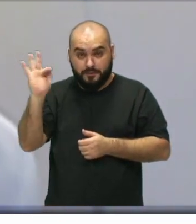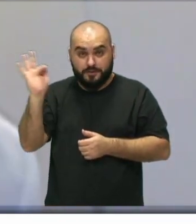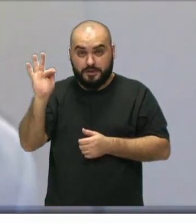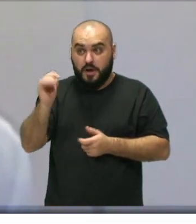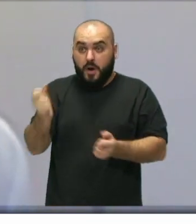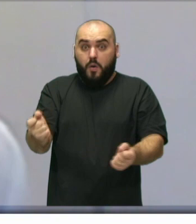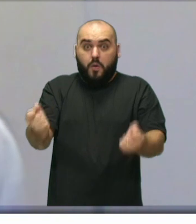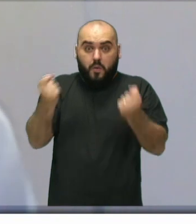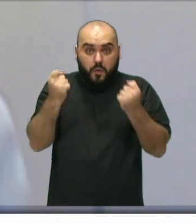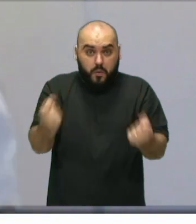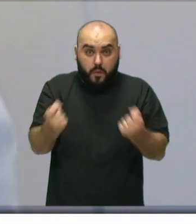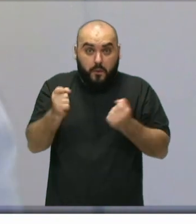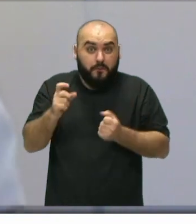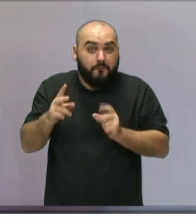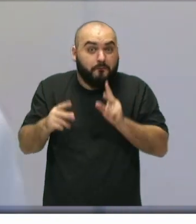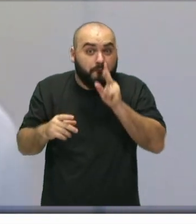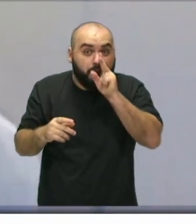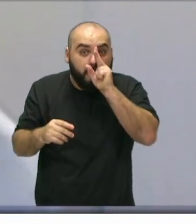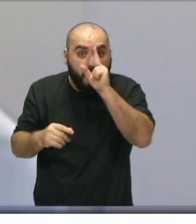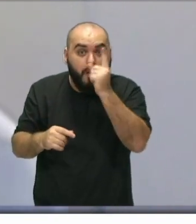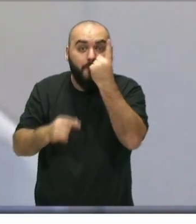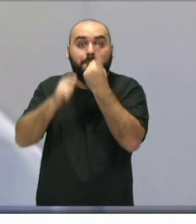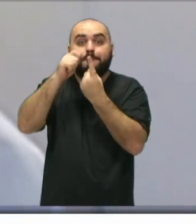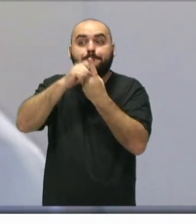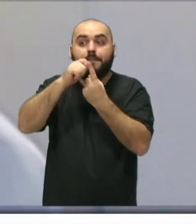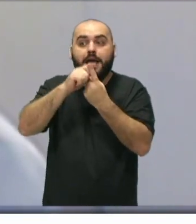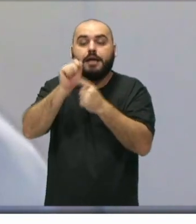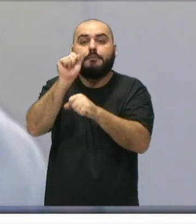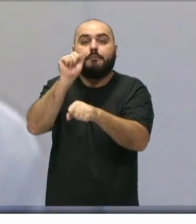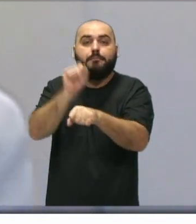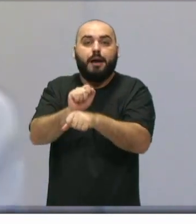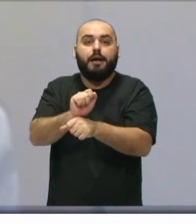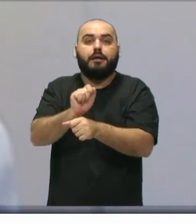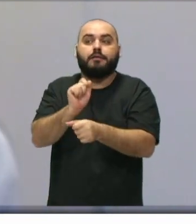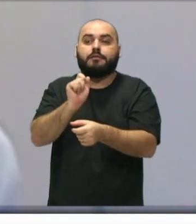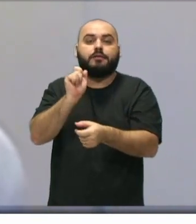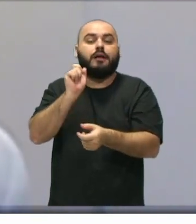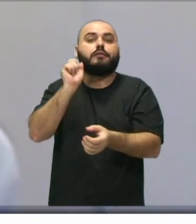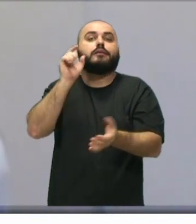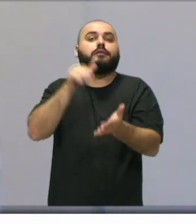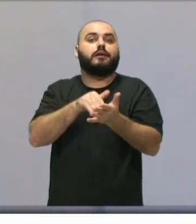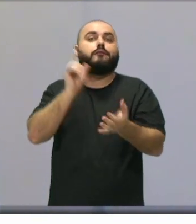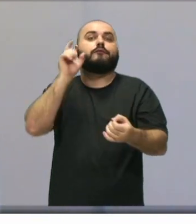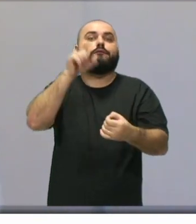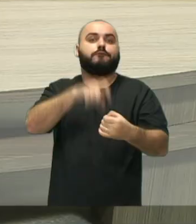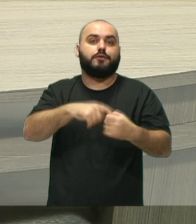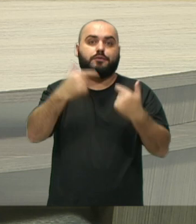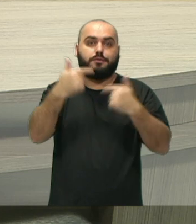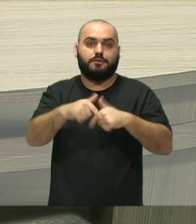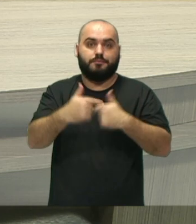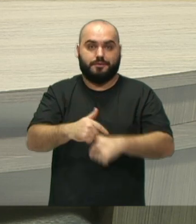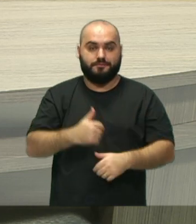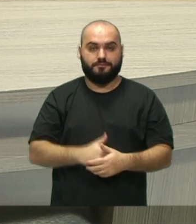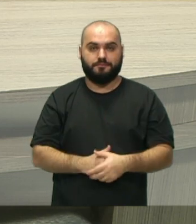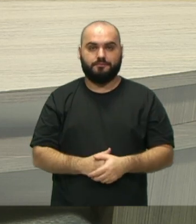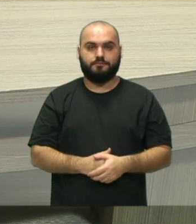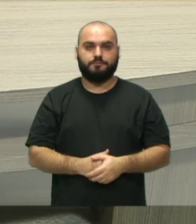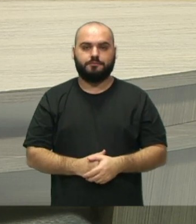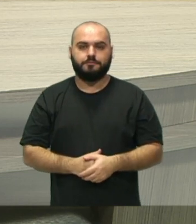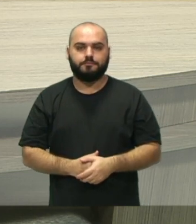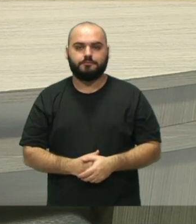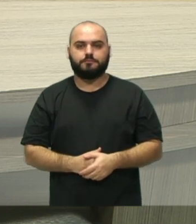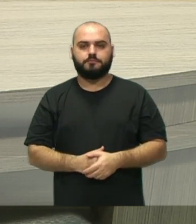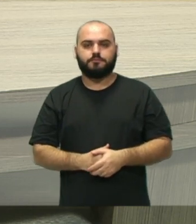ela precisa sair dessa crise para conseguir retomar suas atividades. Então, isso é importante. Ou seja, então, é